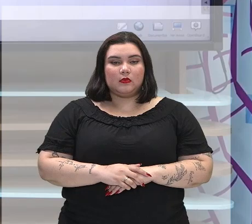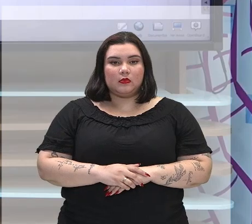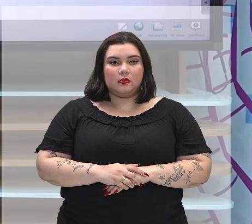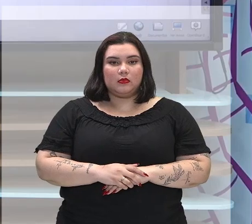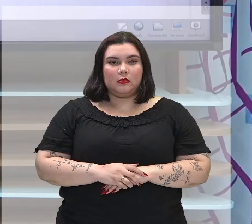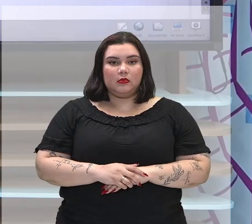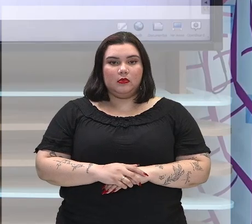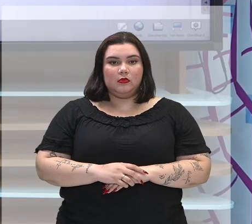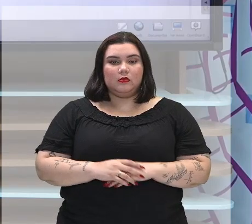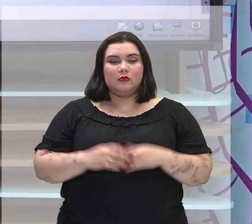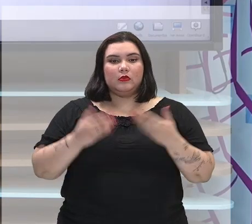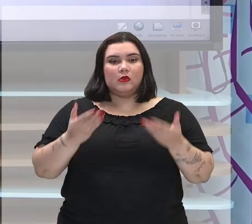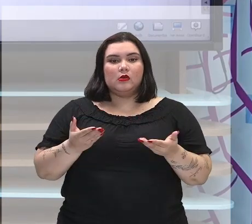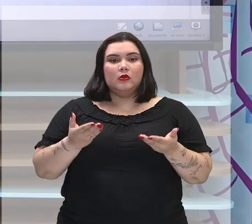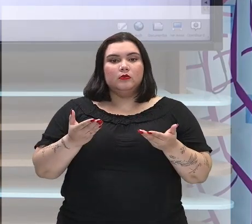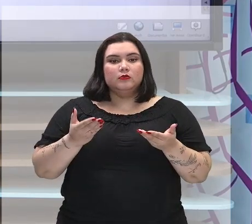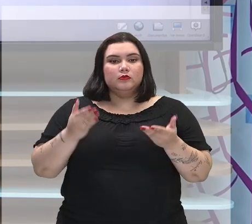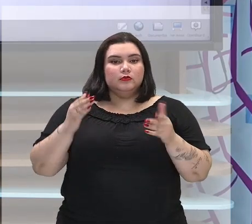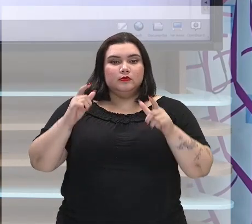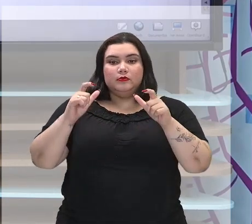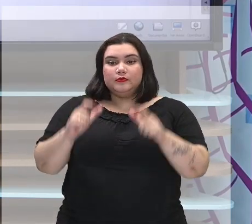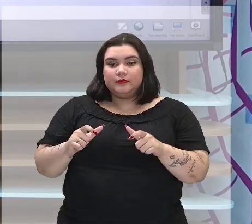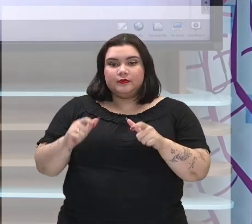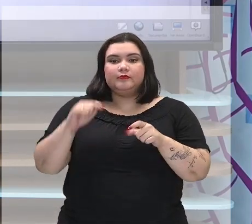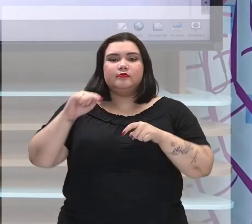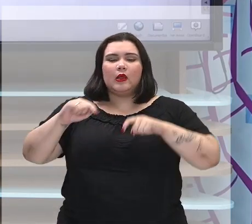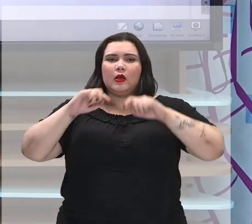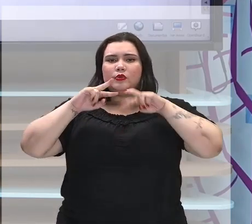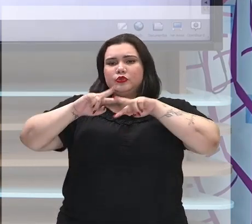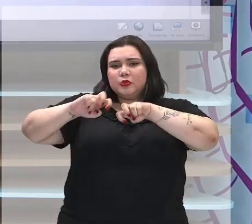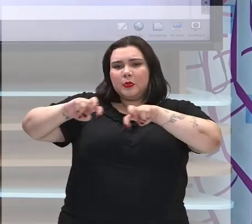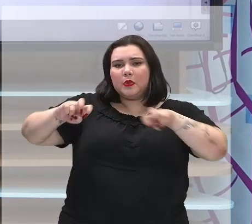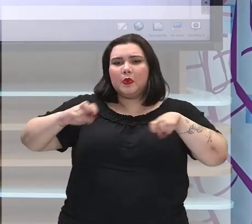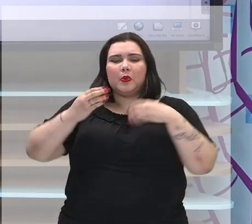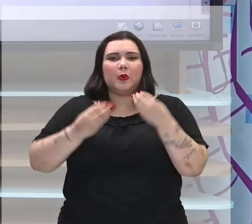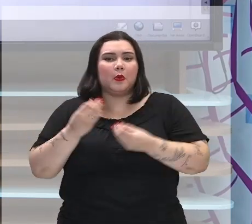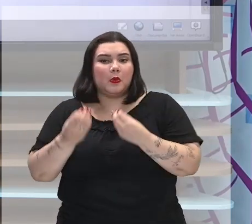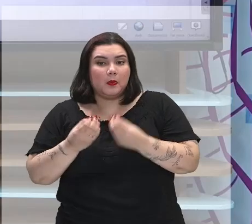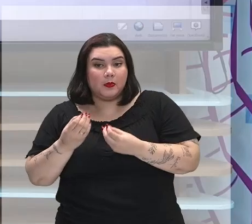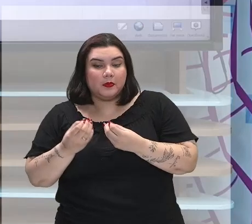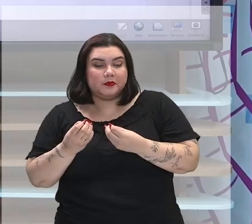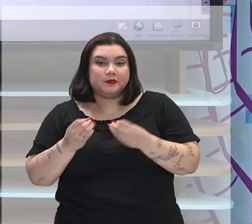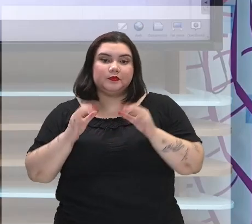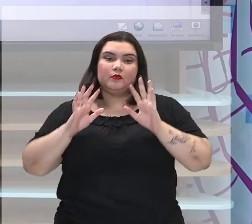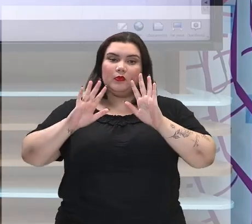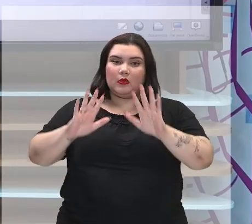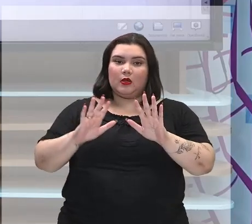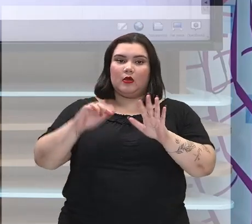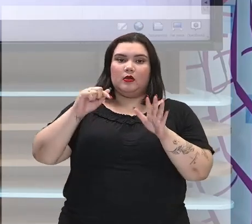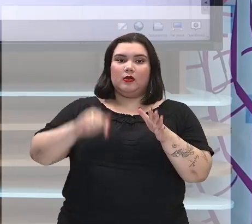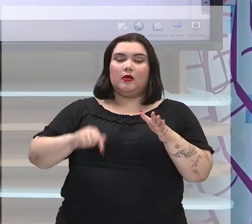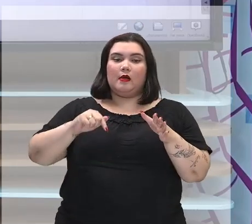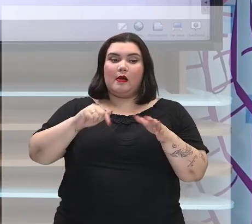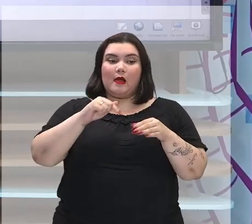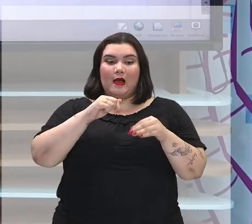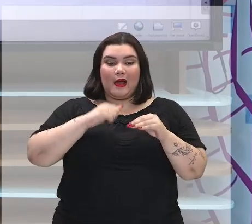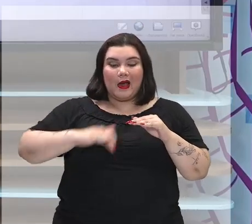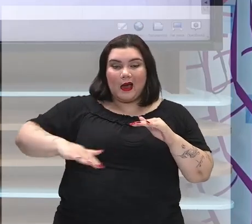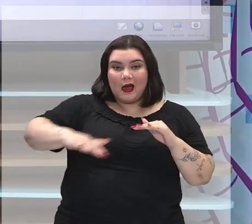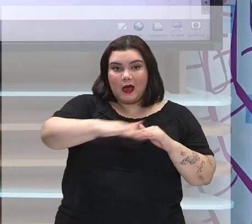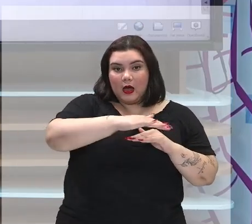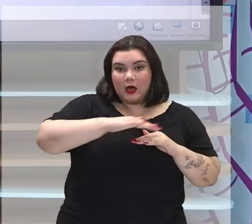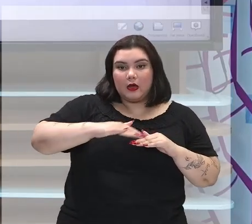sendo explorado de que maneira? Agora todo aquele território irá